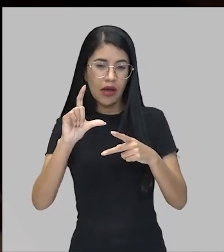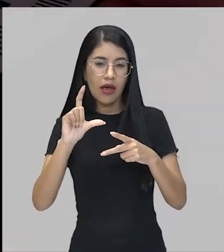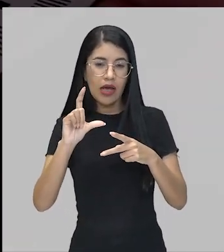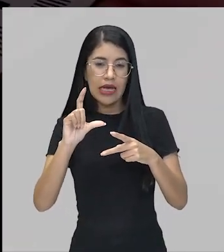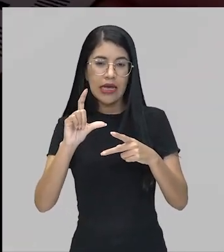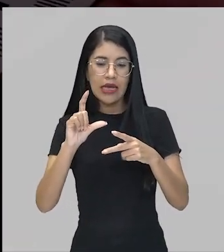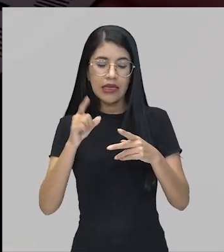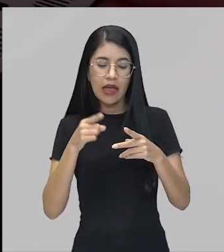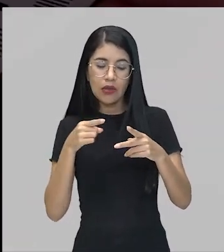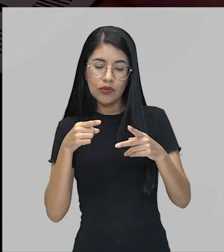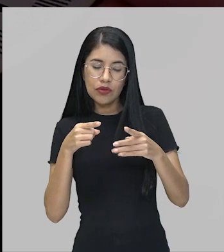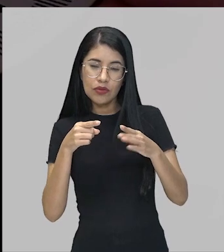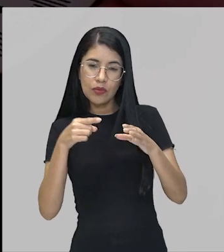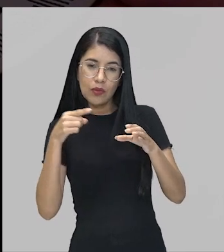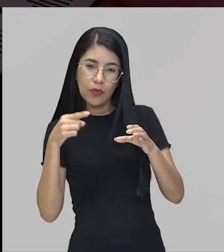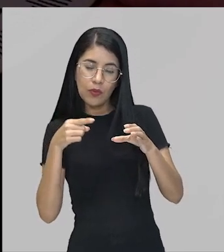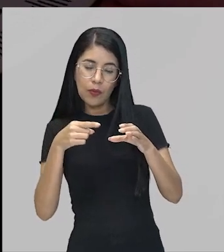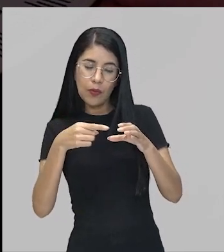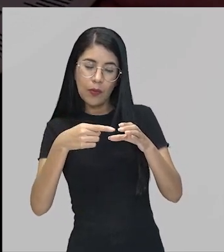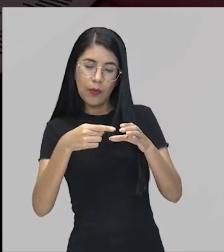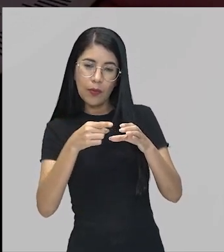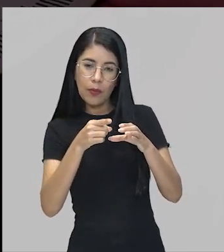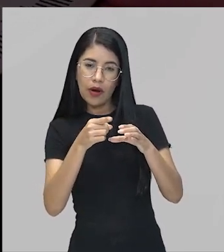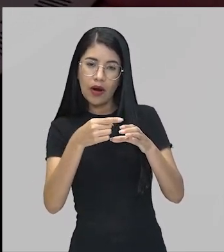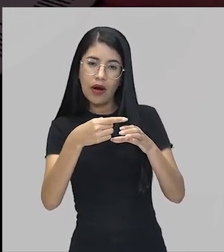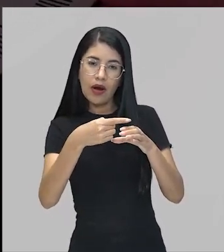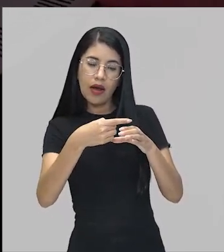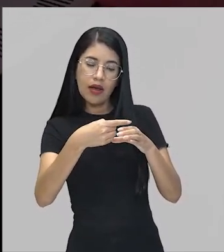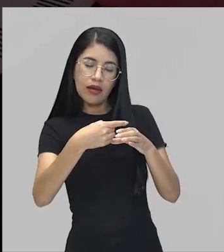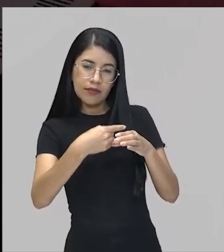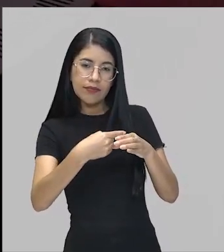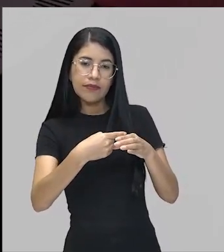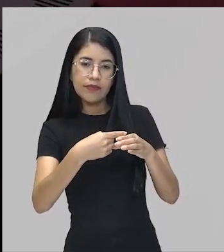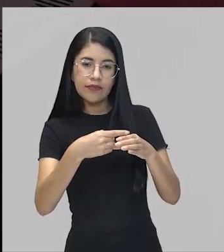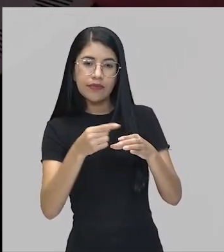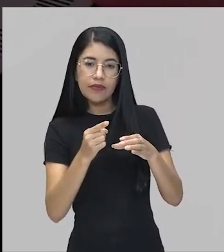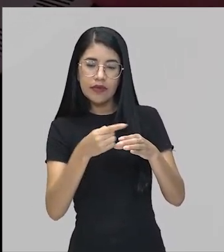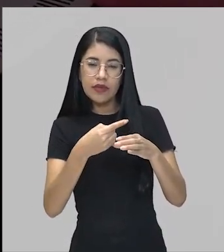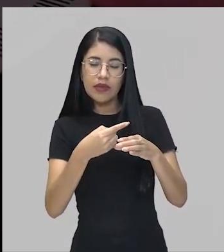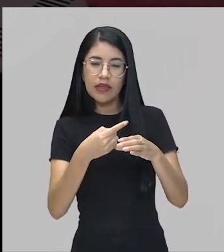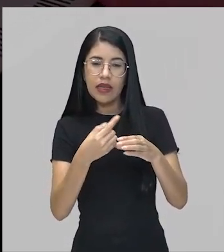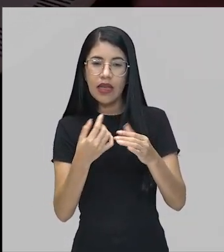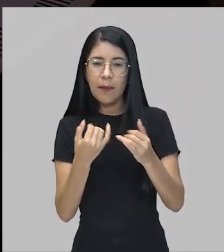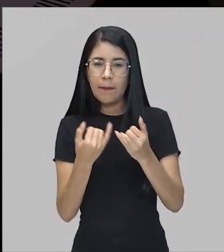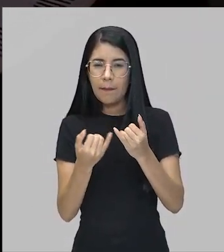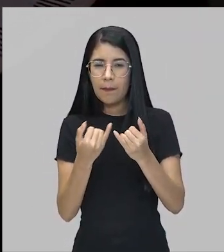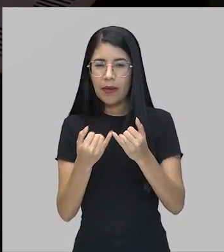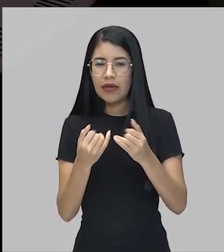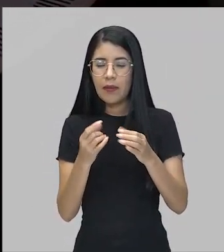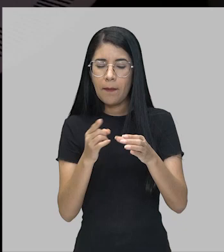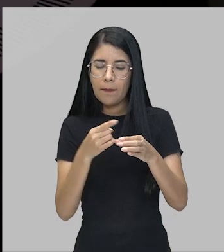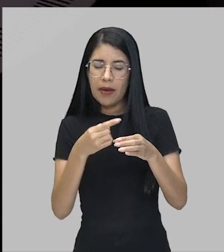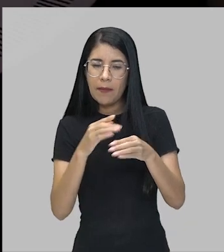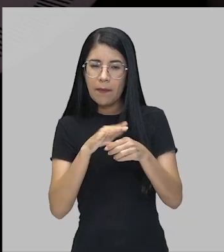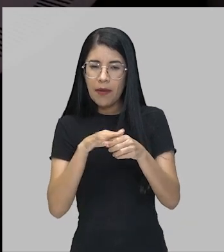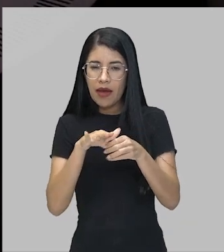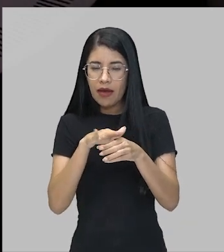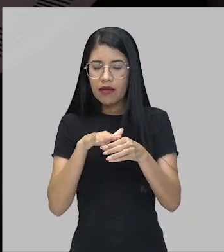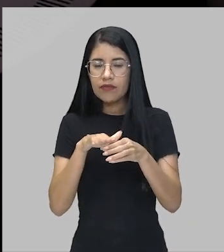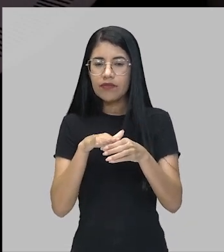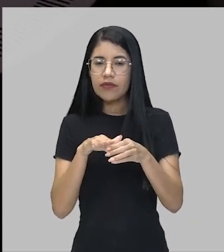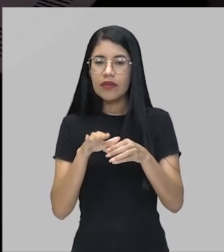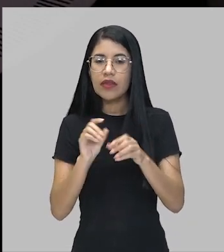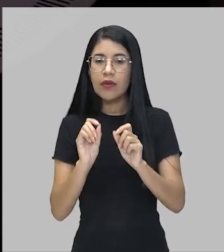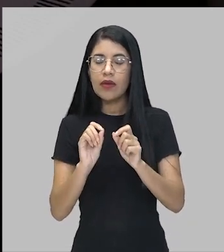feixe refratado vai aumentando esse ângulo até ele ficar rasante à superfície, vai ter um ângulo,